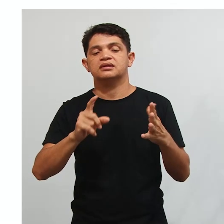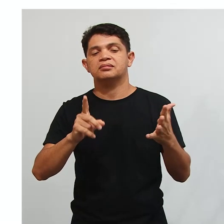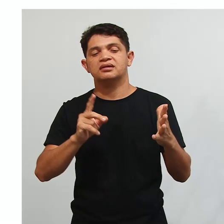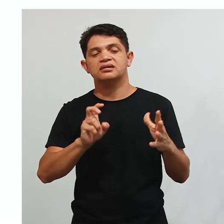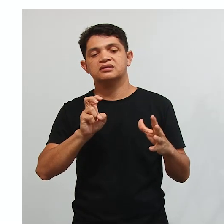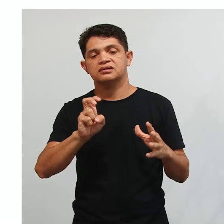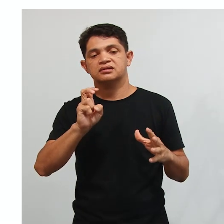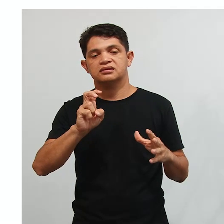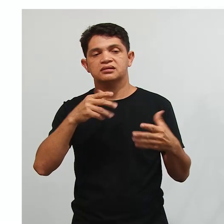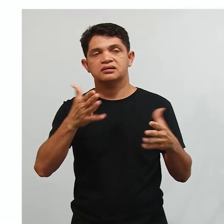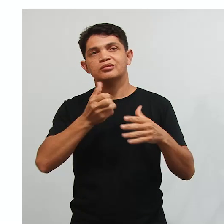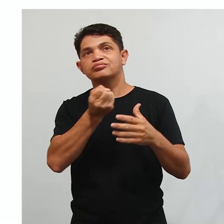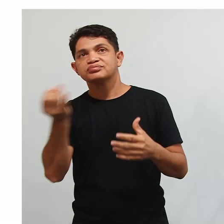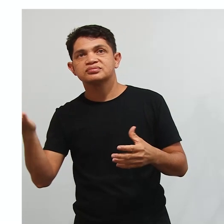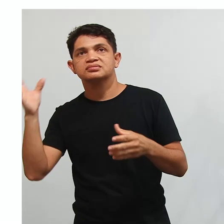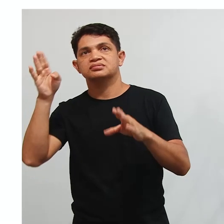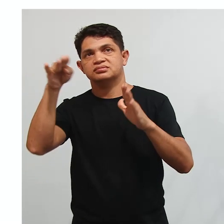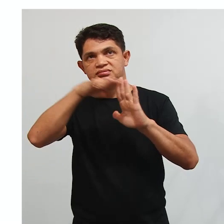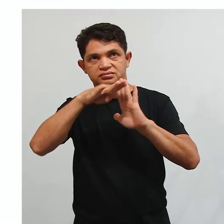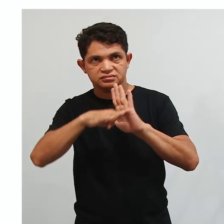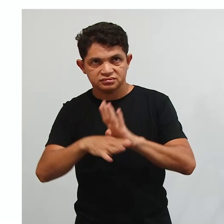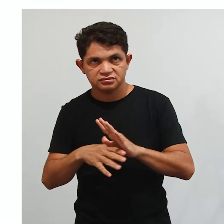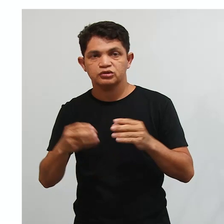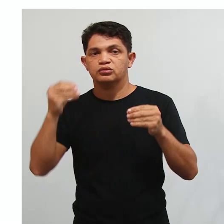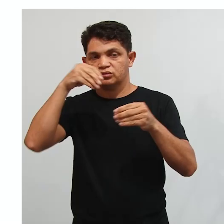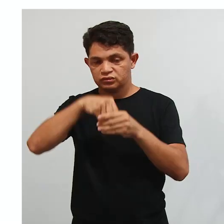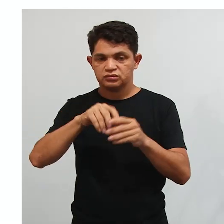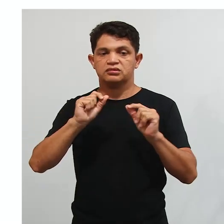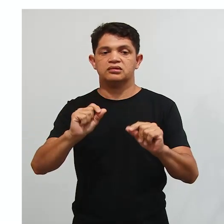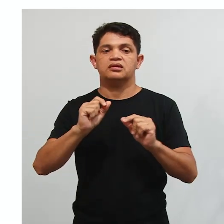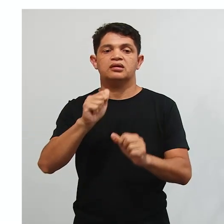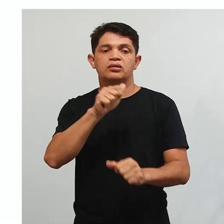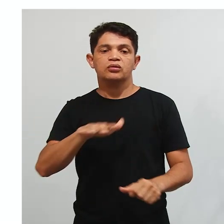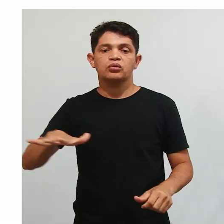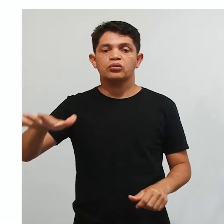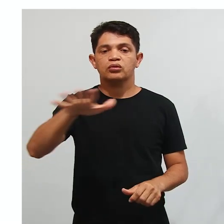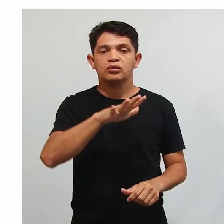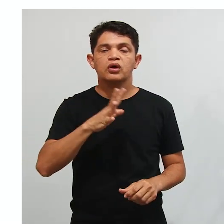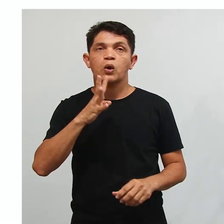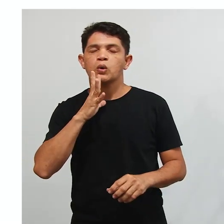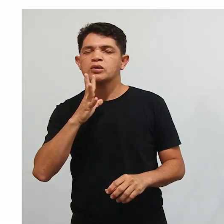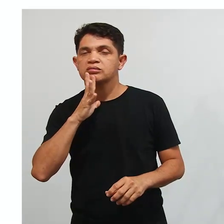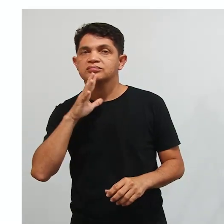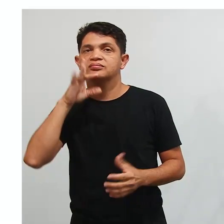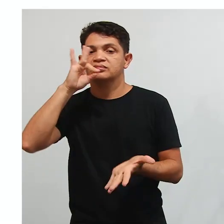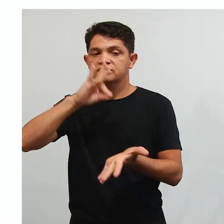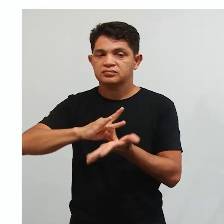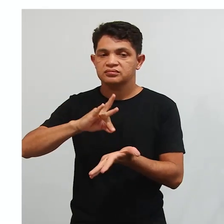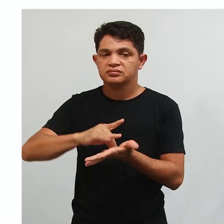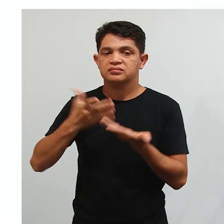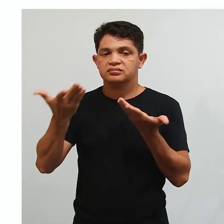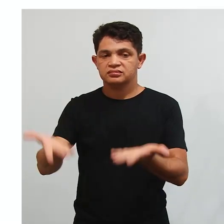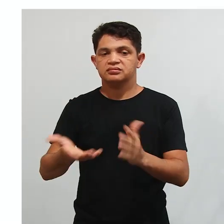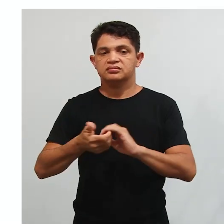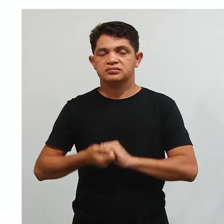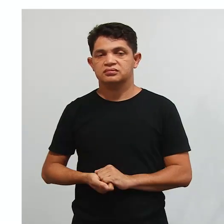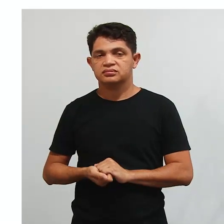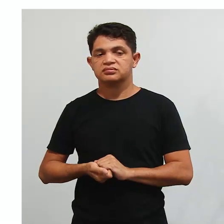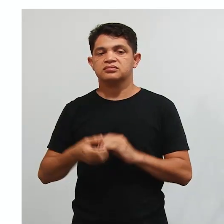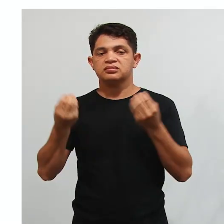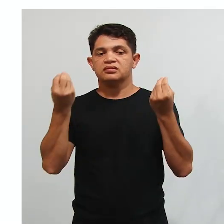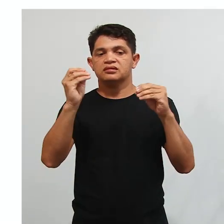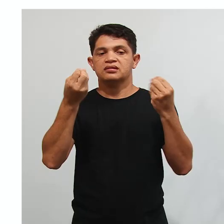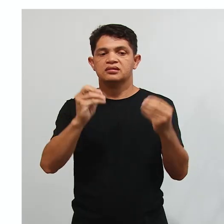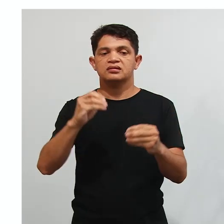agora eh a área do conhecimento é basicamente eh o que diz o CNPQ que é o Conselho